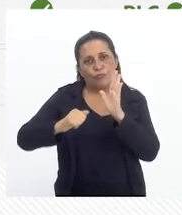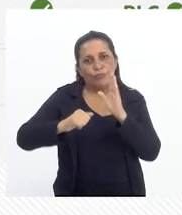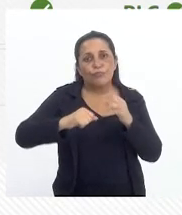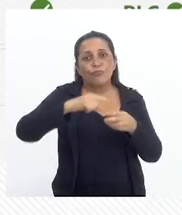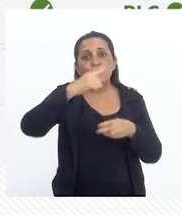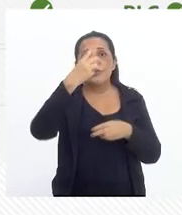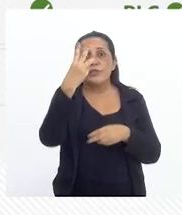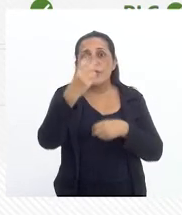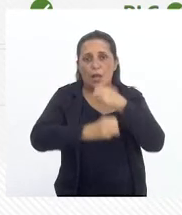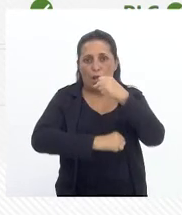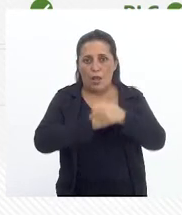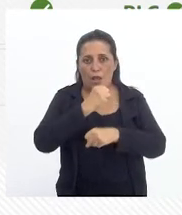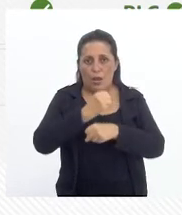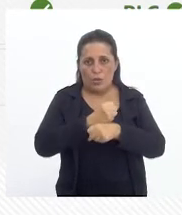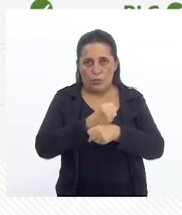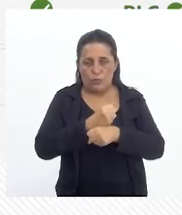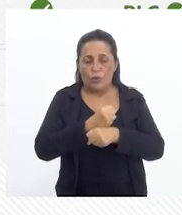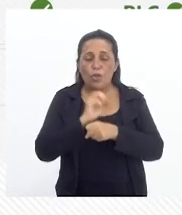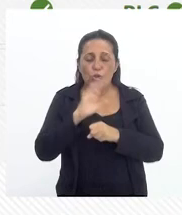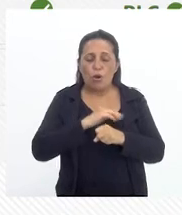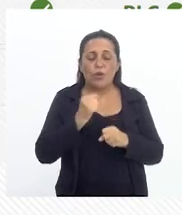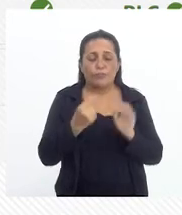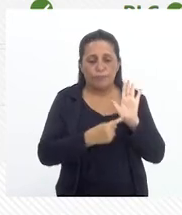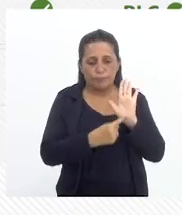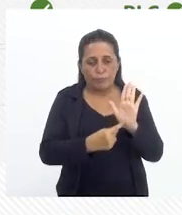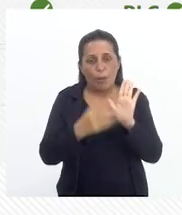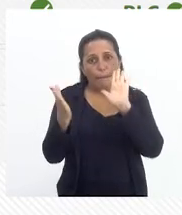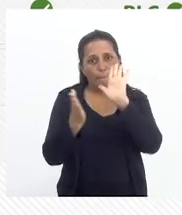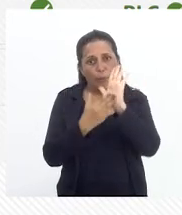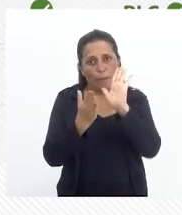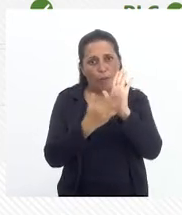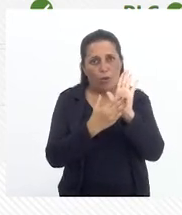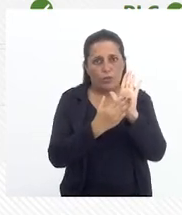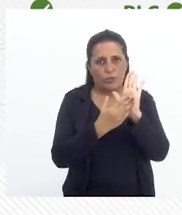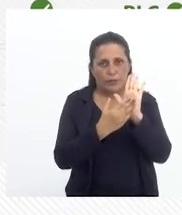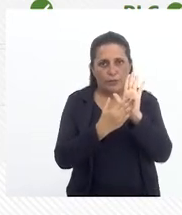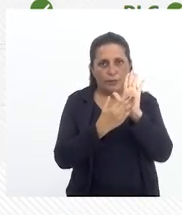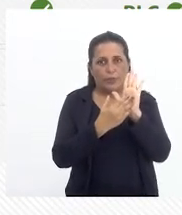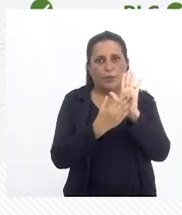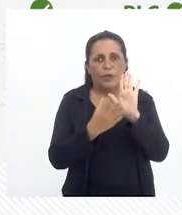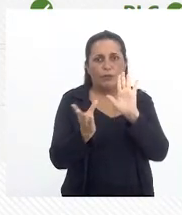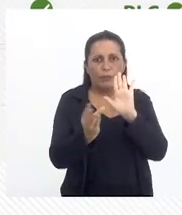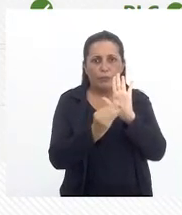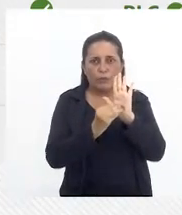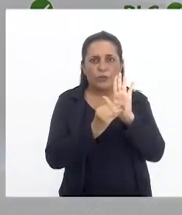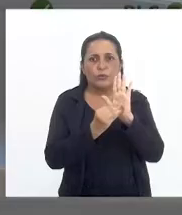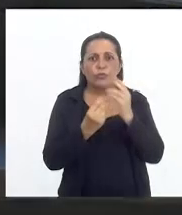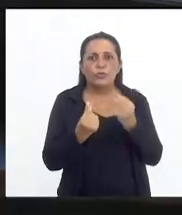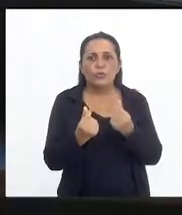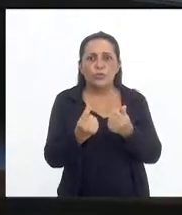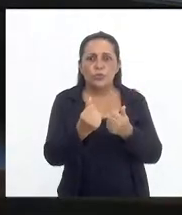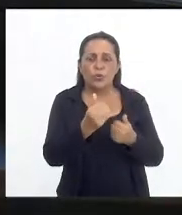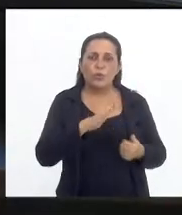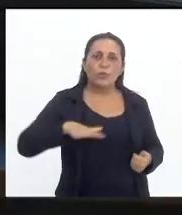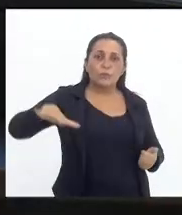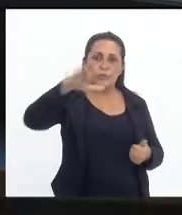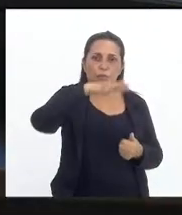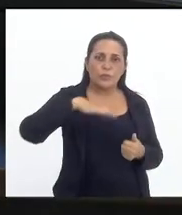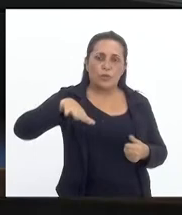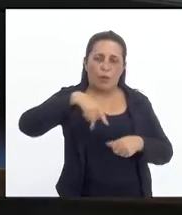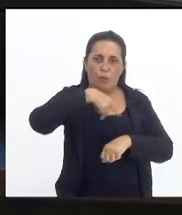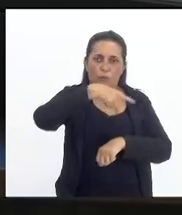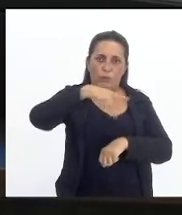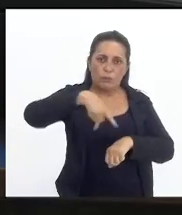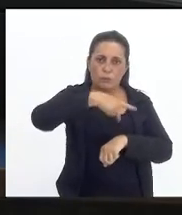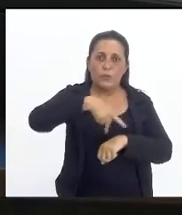triénio nós encaminhamos aqui é uma proposta como consta do Tesouro Nacional entendimento do